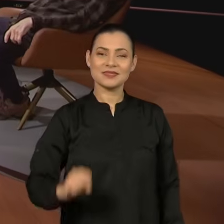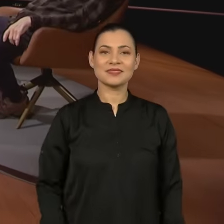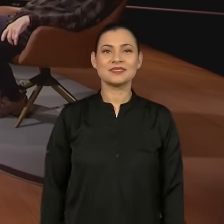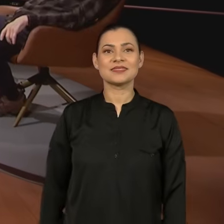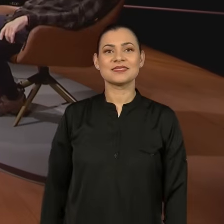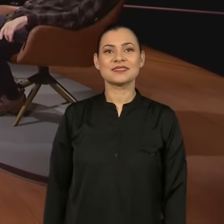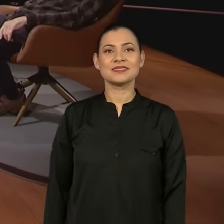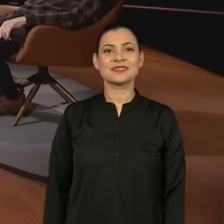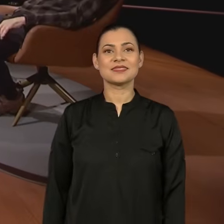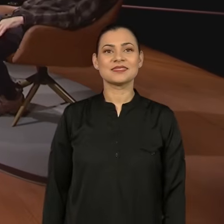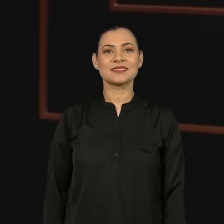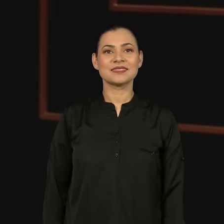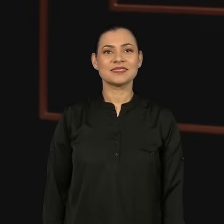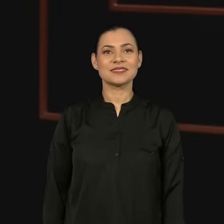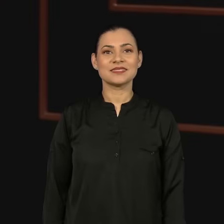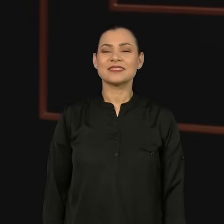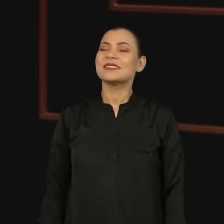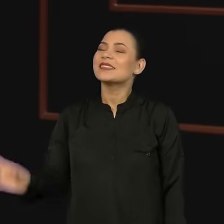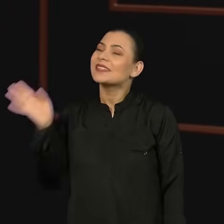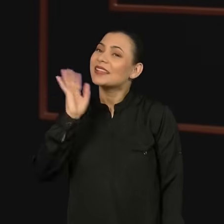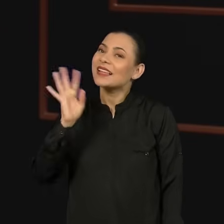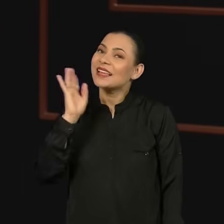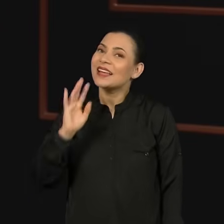Nossa, adorei. Que legal.